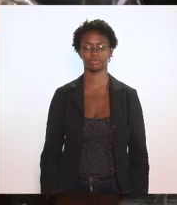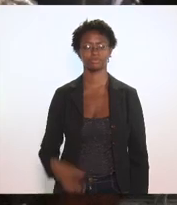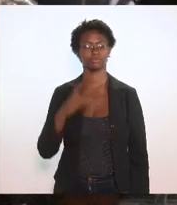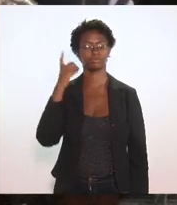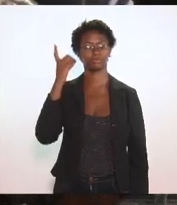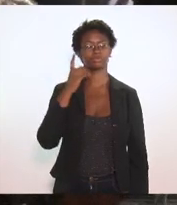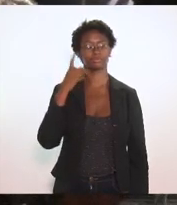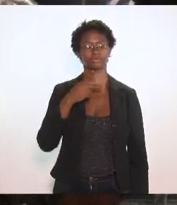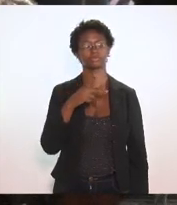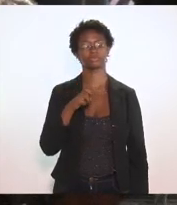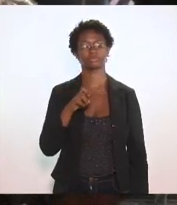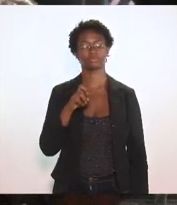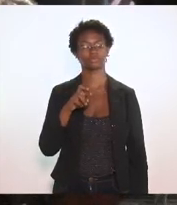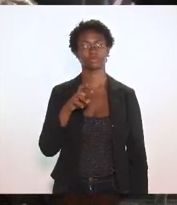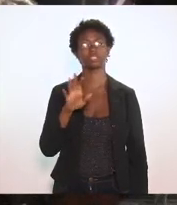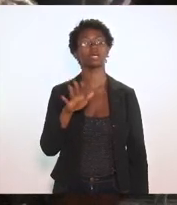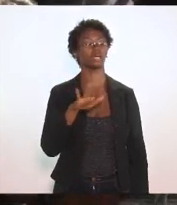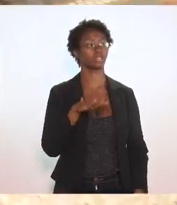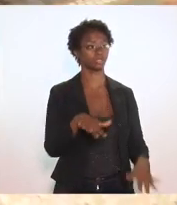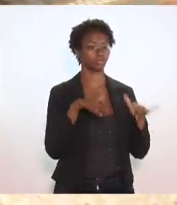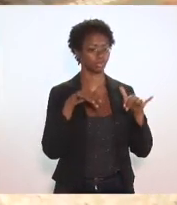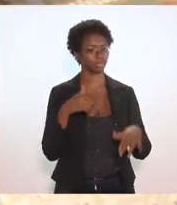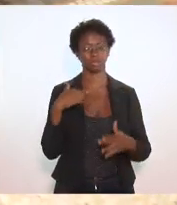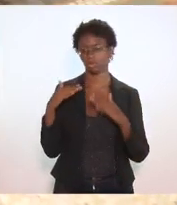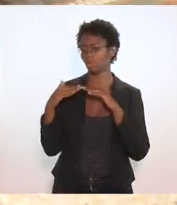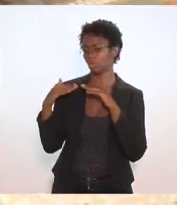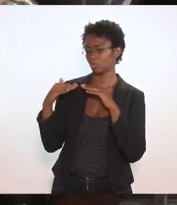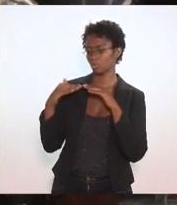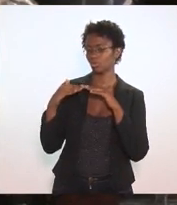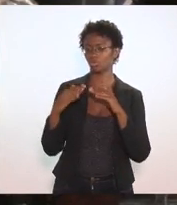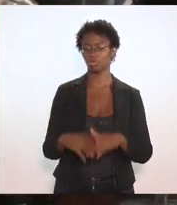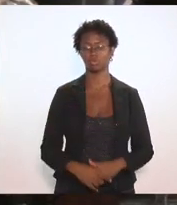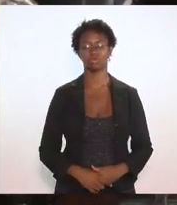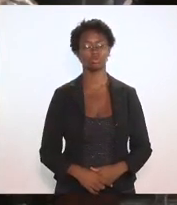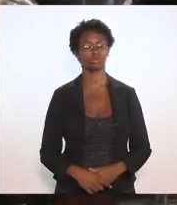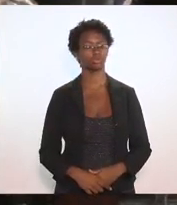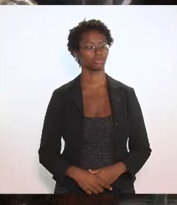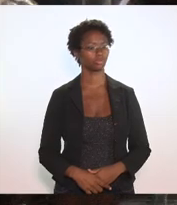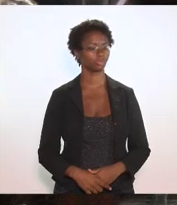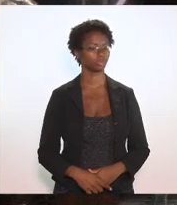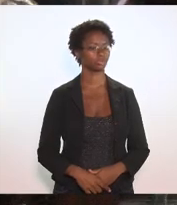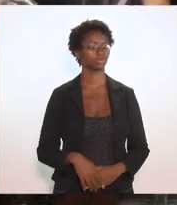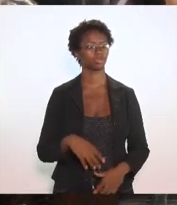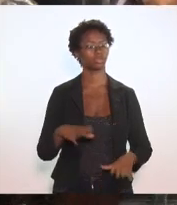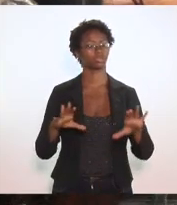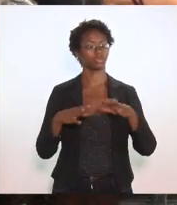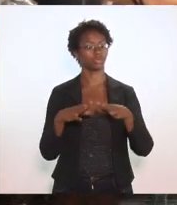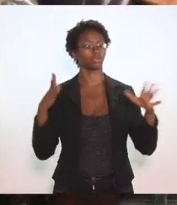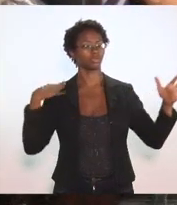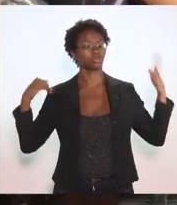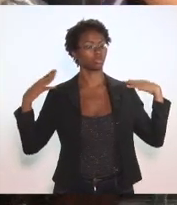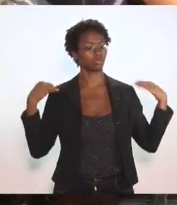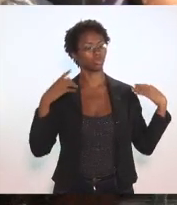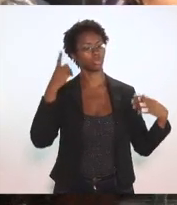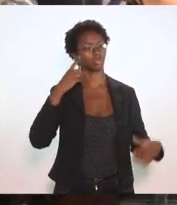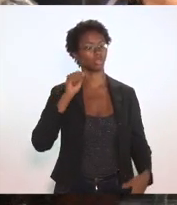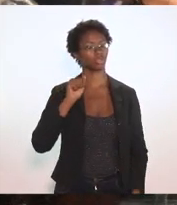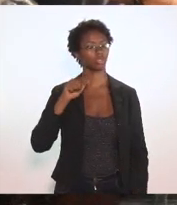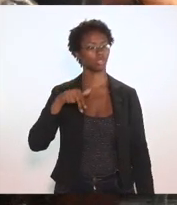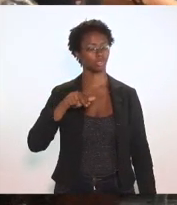Deputado Pedro... Ah, ok, está no plenário. Favorável, presidente. Pela Comissão de Turismo, deputada Alana Passos.